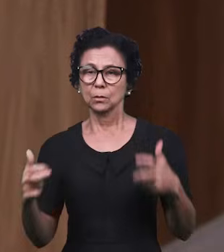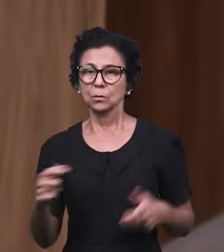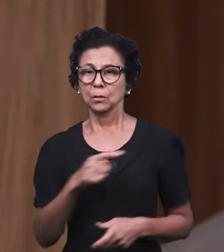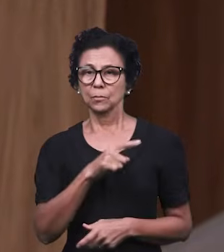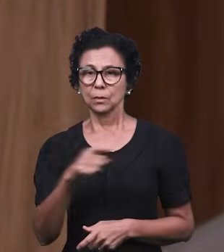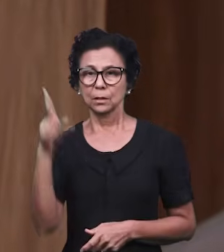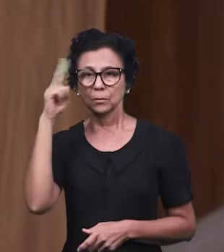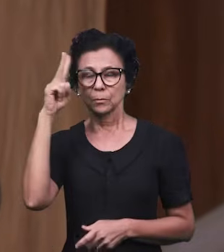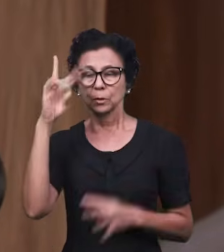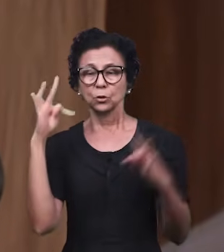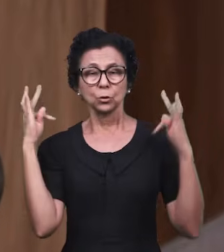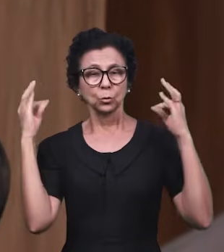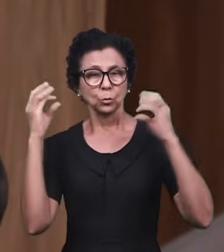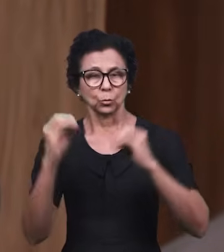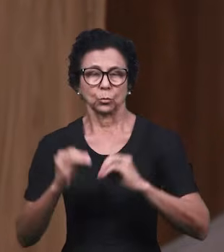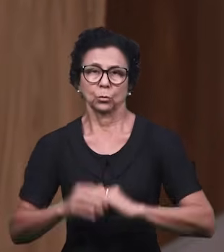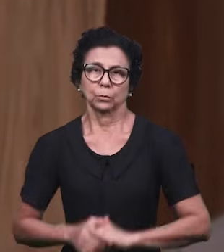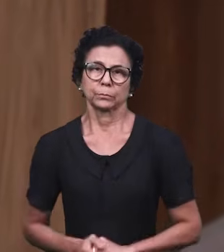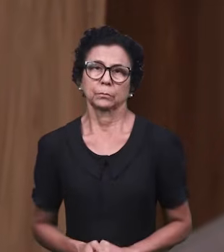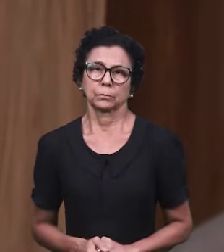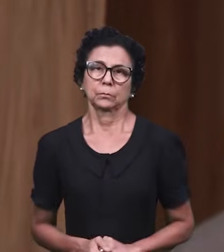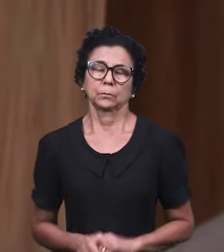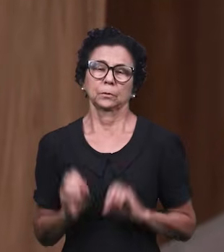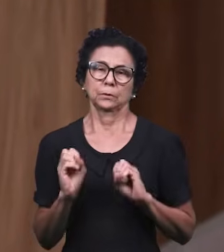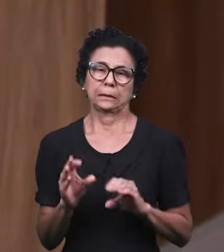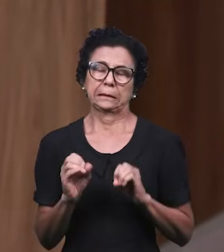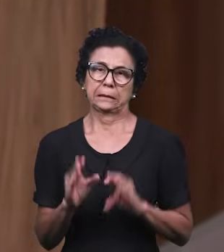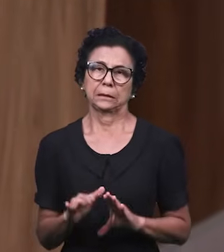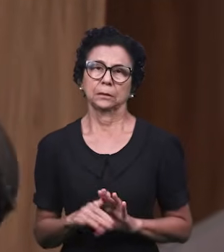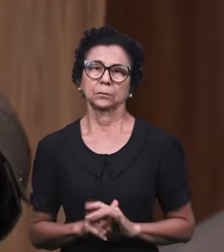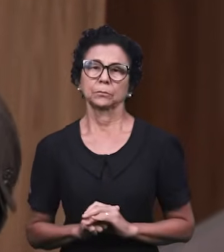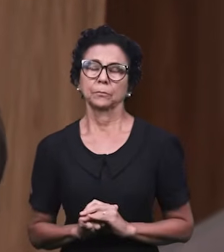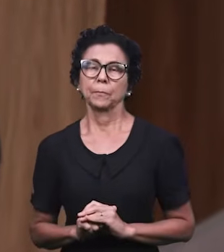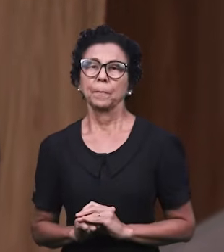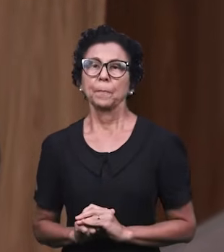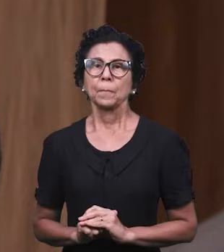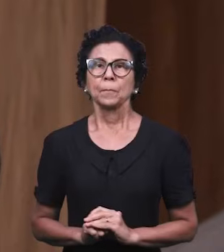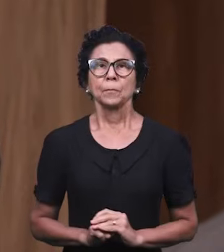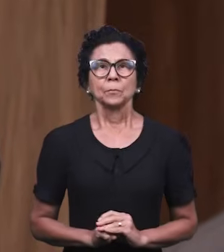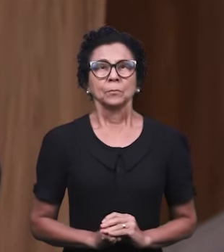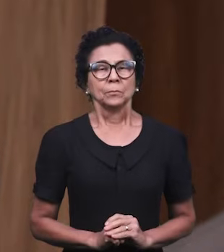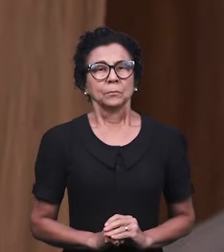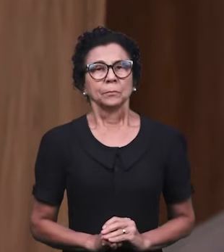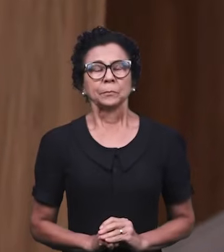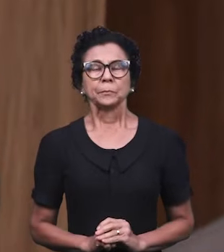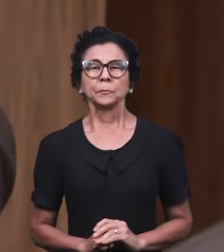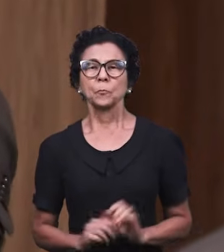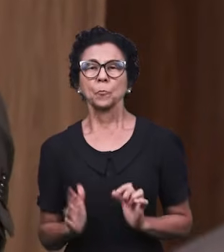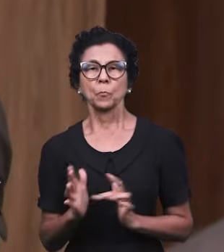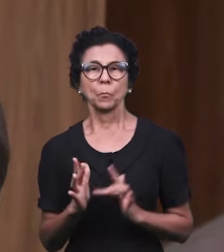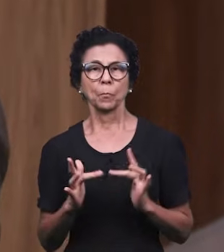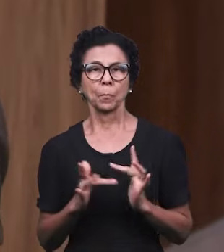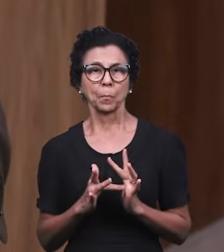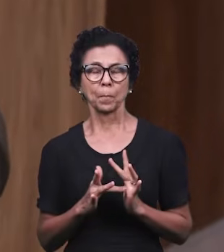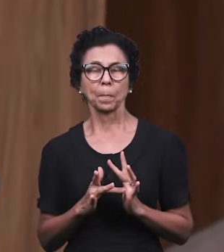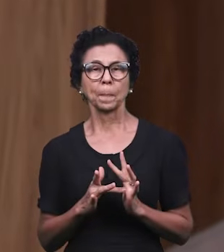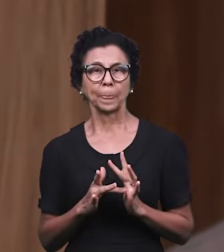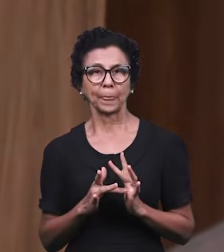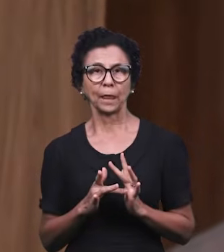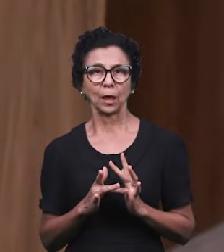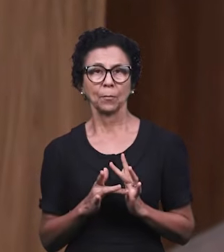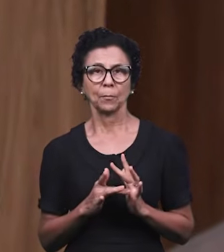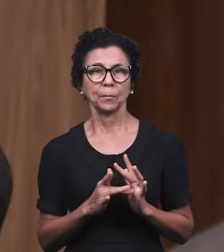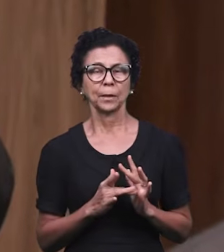tenho dito. Então, é ele quem revela a palavra, e a expressão que Jesus usa aqui no